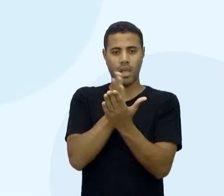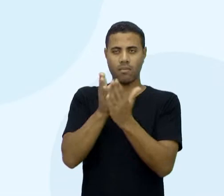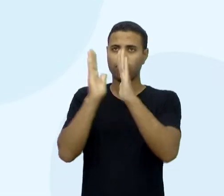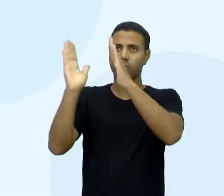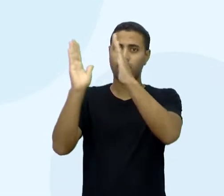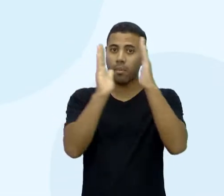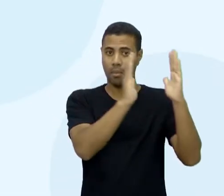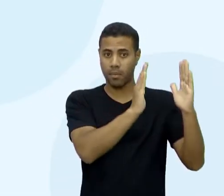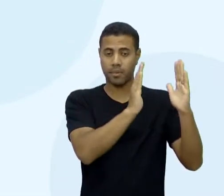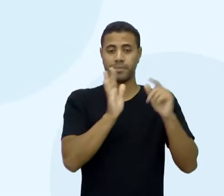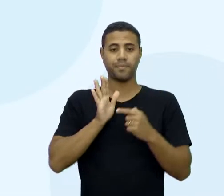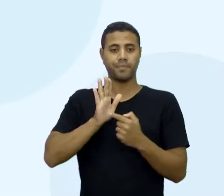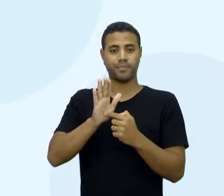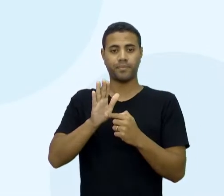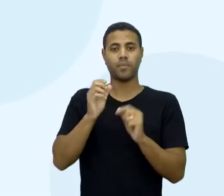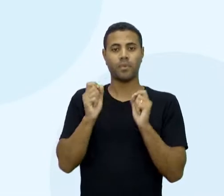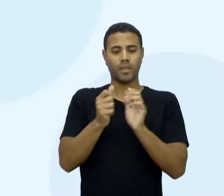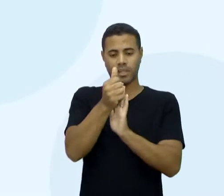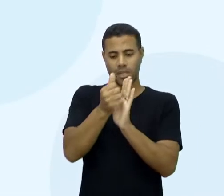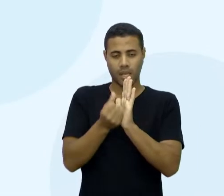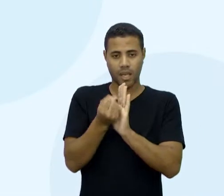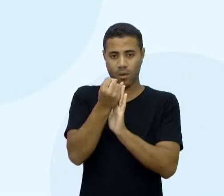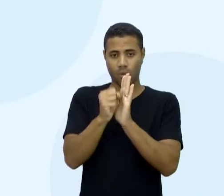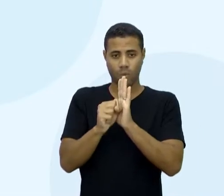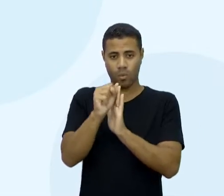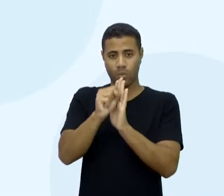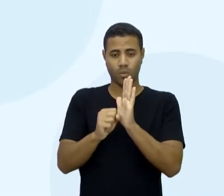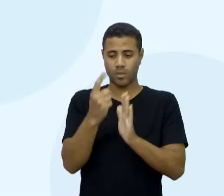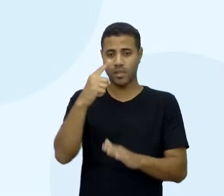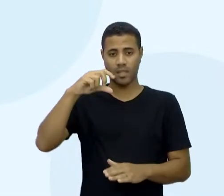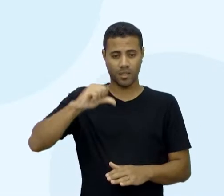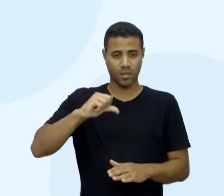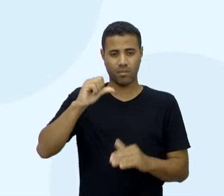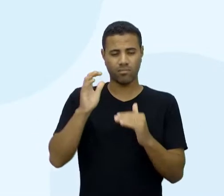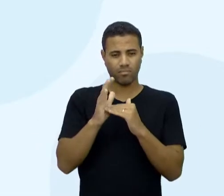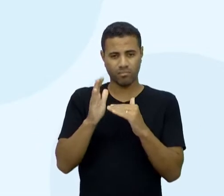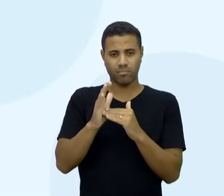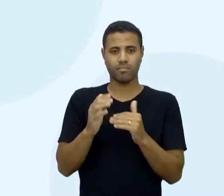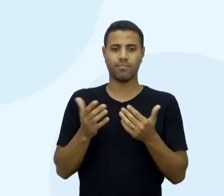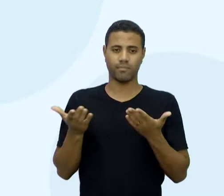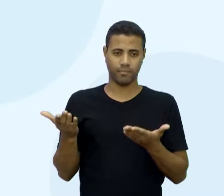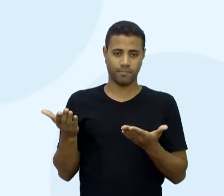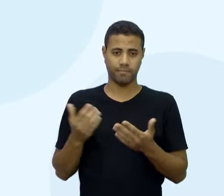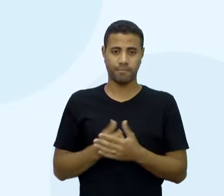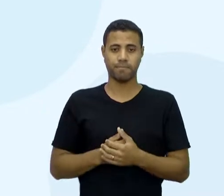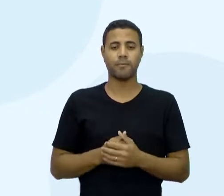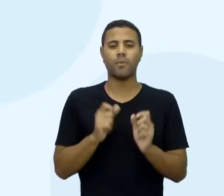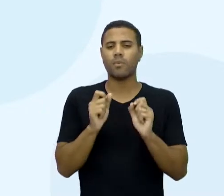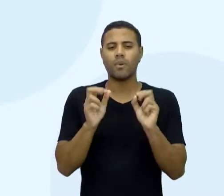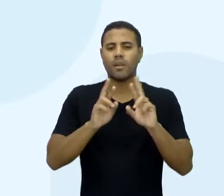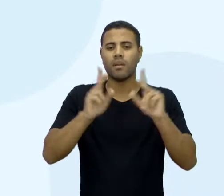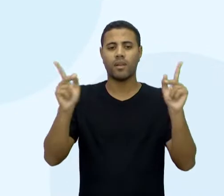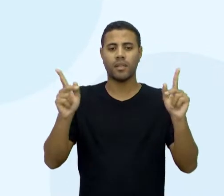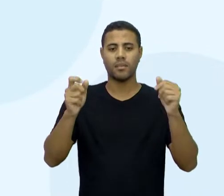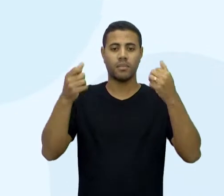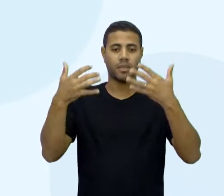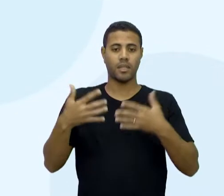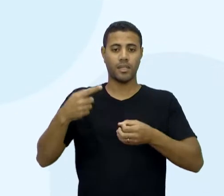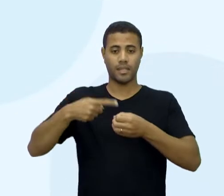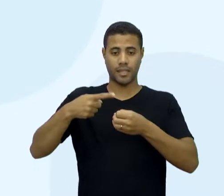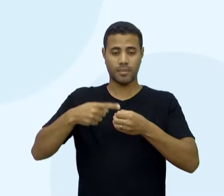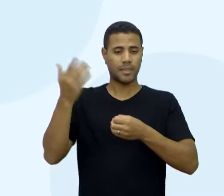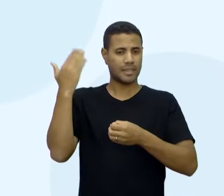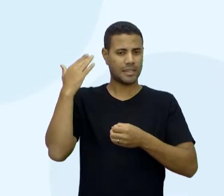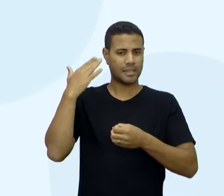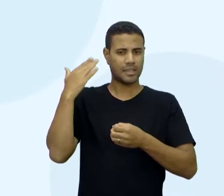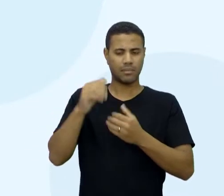feita aí no final do século XIX. E o que tem de diferente nesta imagem? Bem, na cidade de Alexandria, né, na época